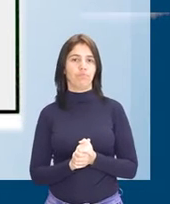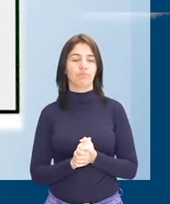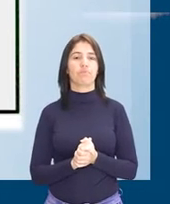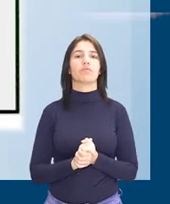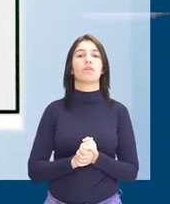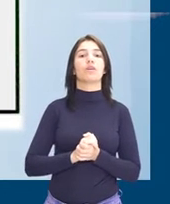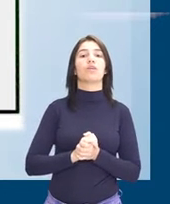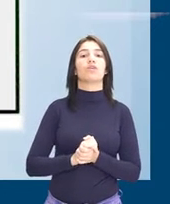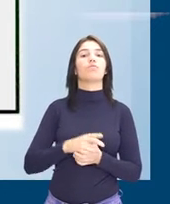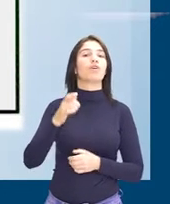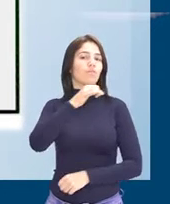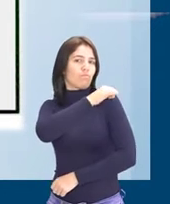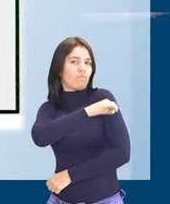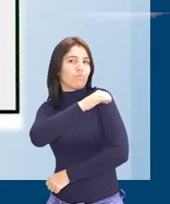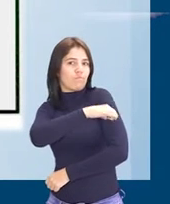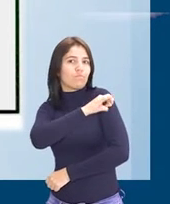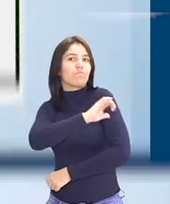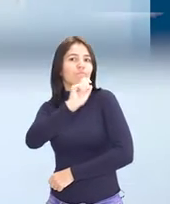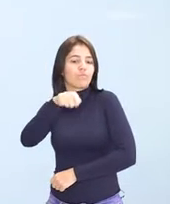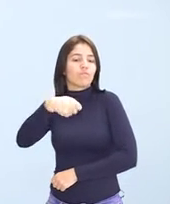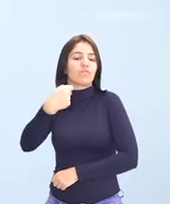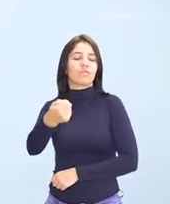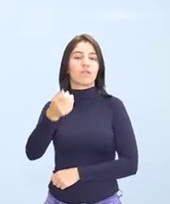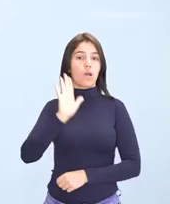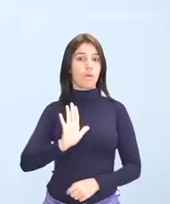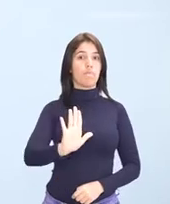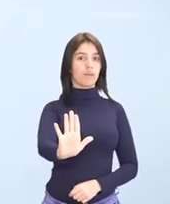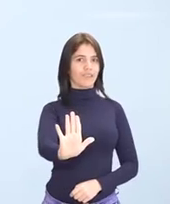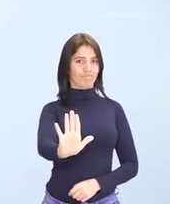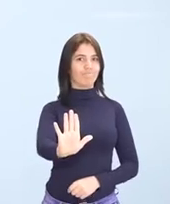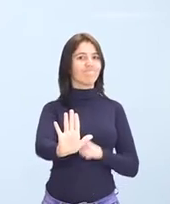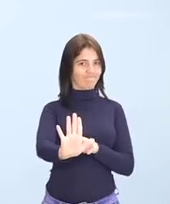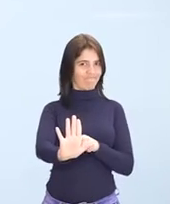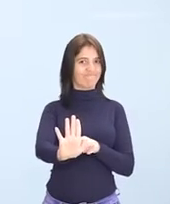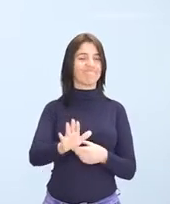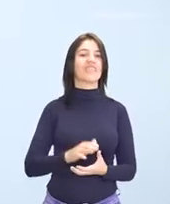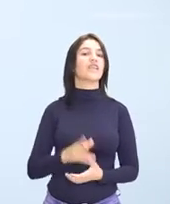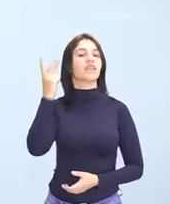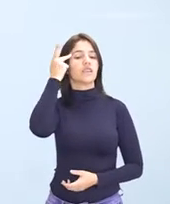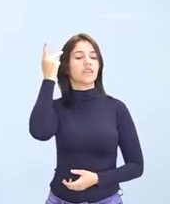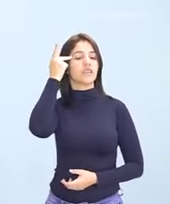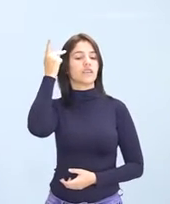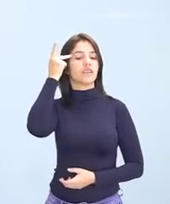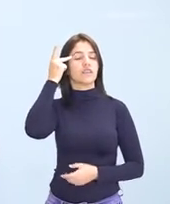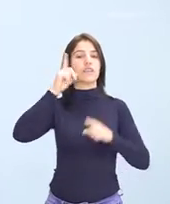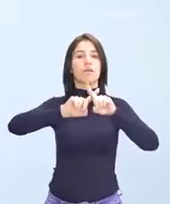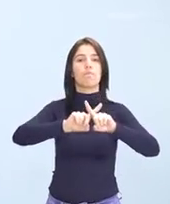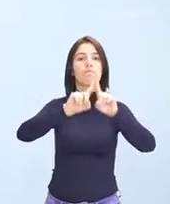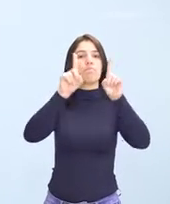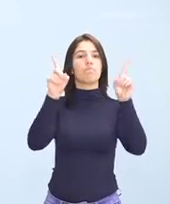palavra mas. No Rio de Janeiro, nós vamos ter o sinal de mas dessa forma. Em São Paulo, vai